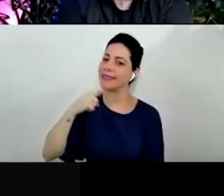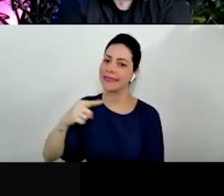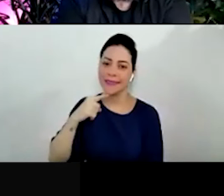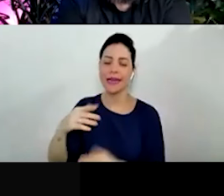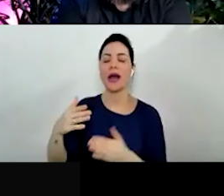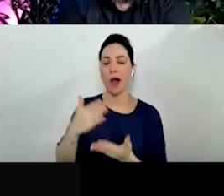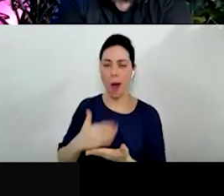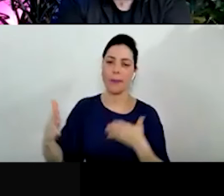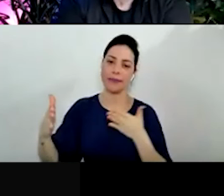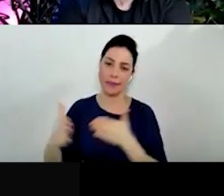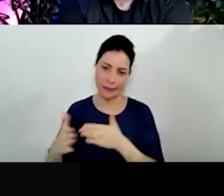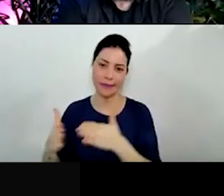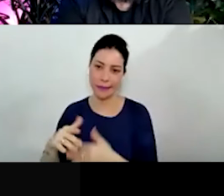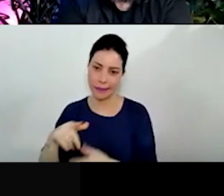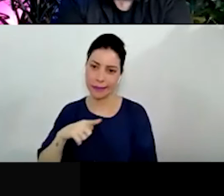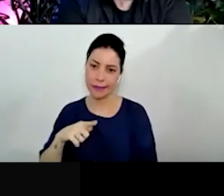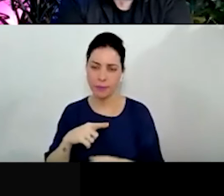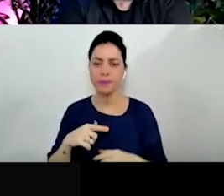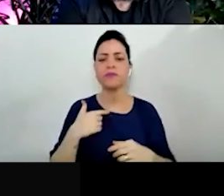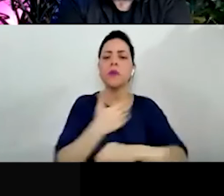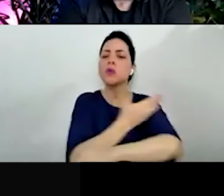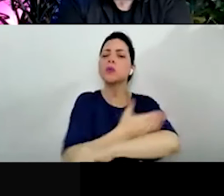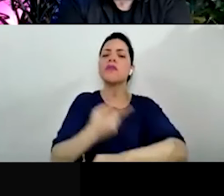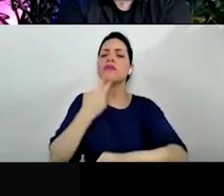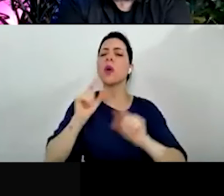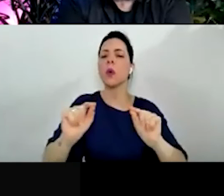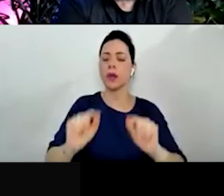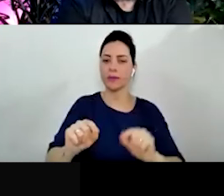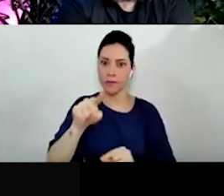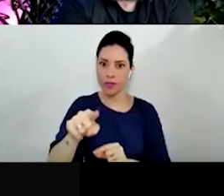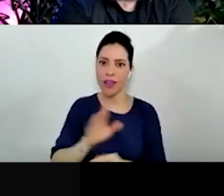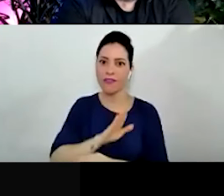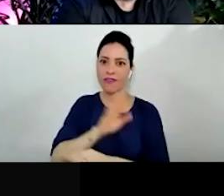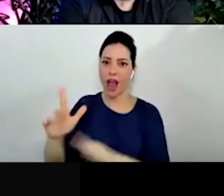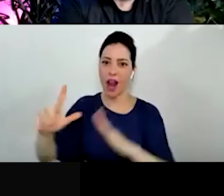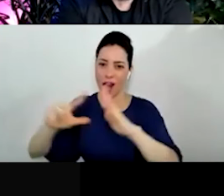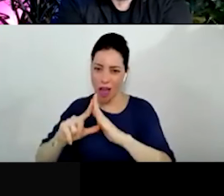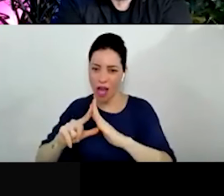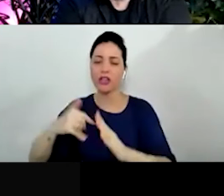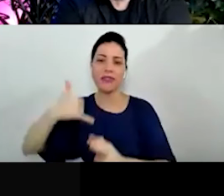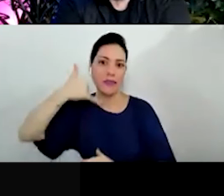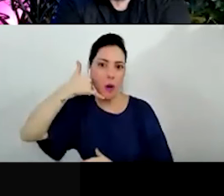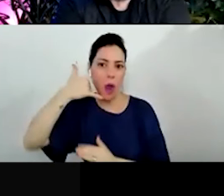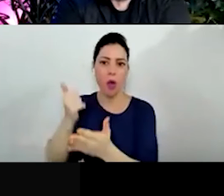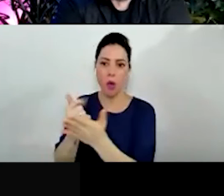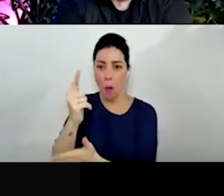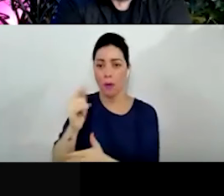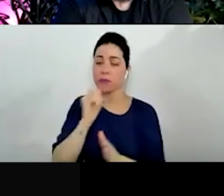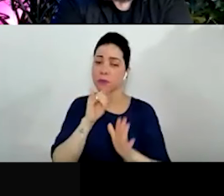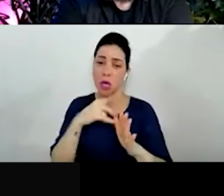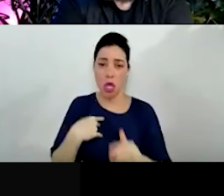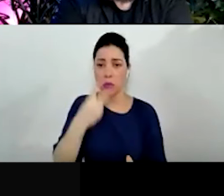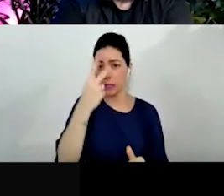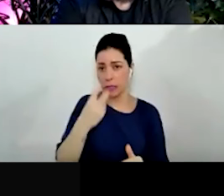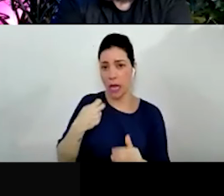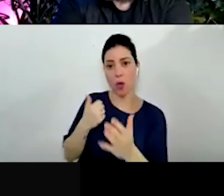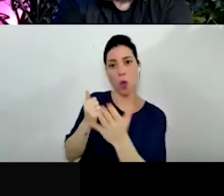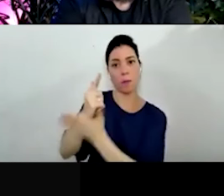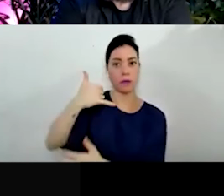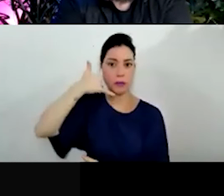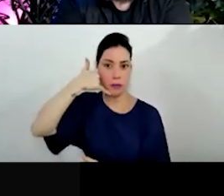Gerar os impactos eu como eu costumo dizer o seguinte quando você for um celular na loja vamos porque eu sou uma pessoa que não enxerga só o pessoa cega e comprei um